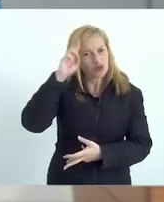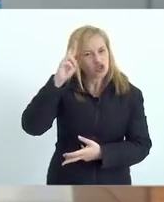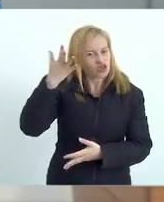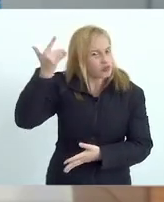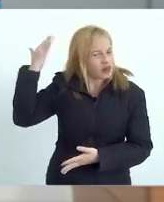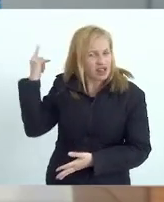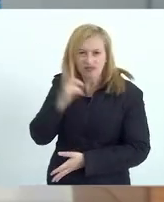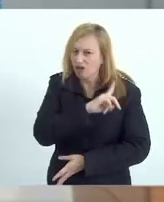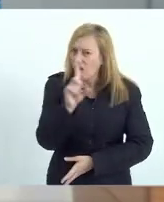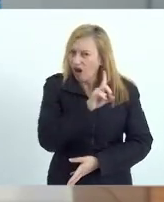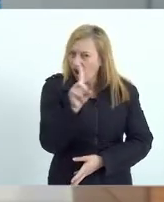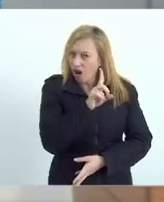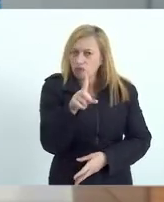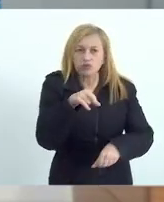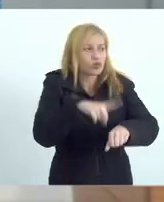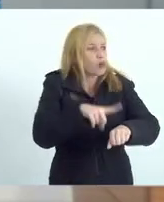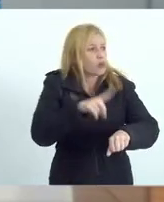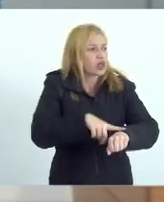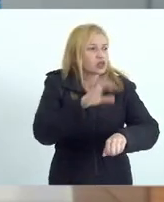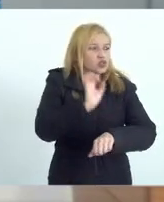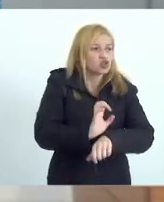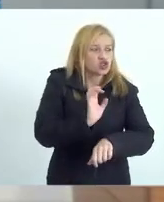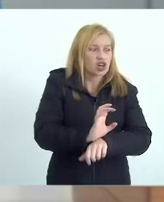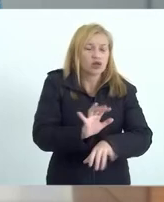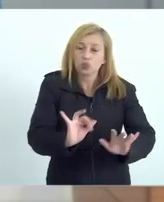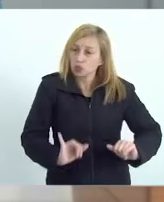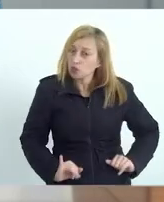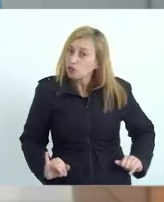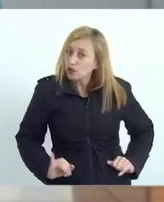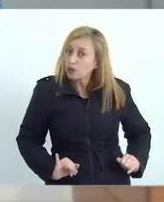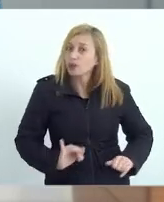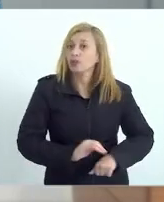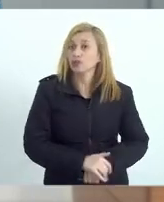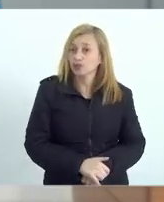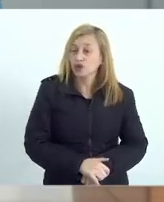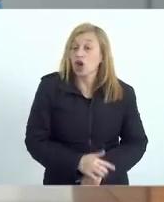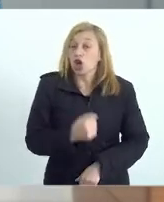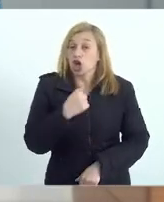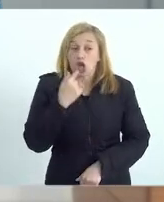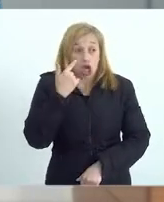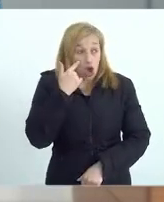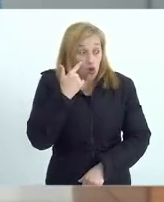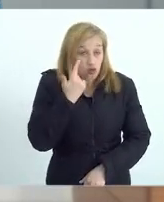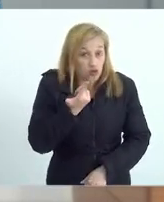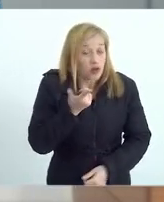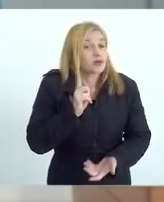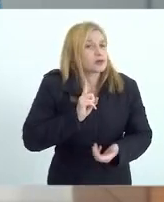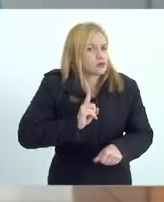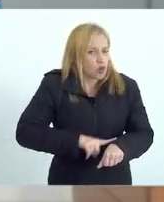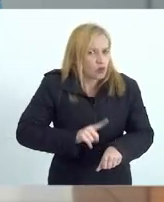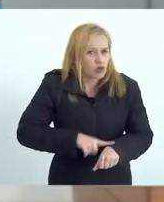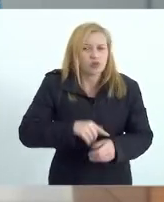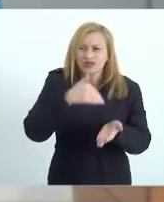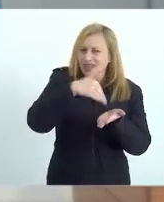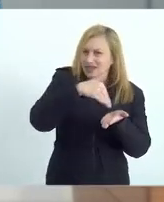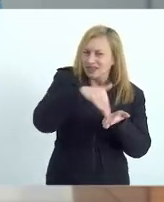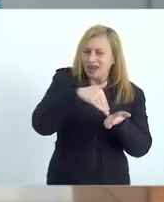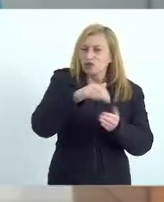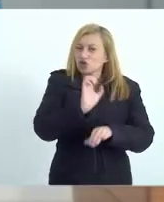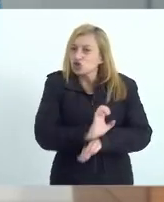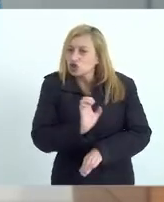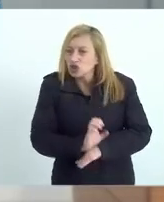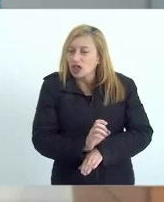não é o momento que o estado passou que eu presenciei esse momento como secretário de estado